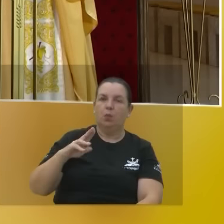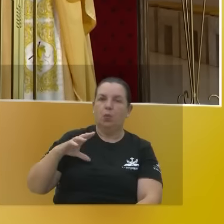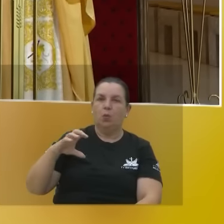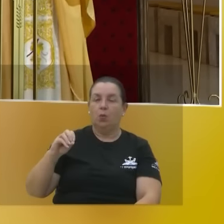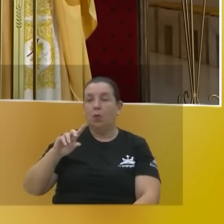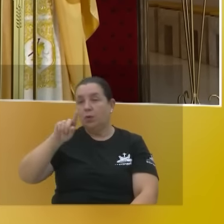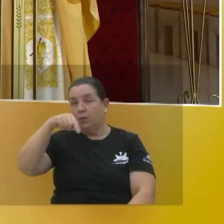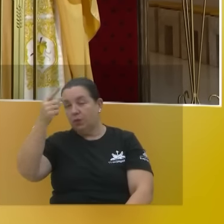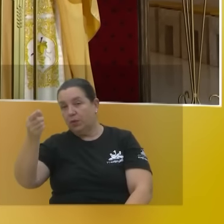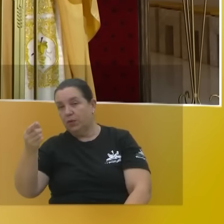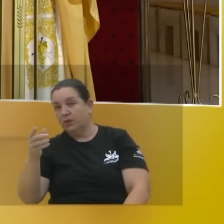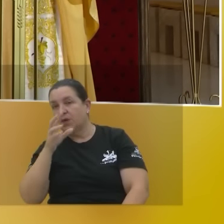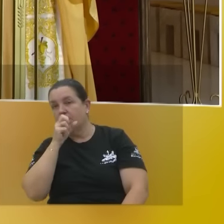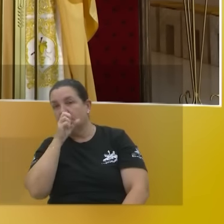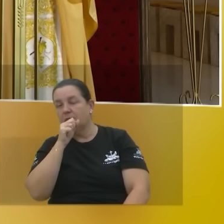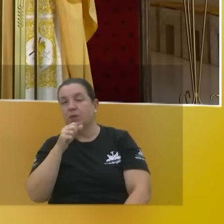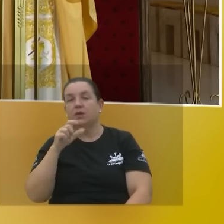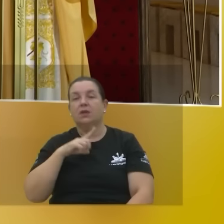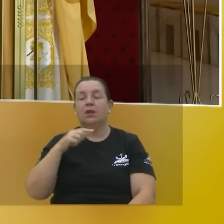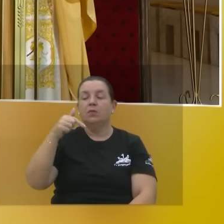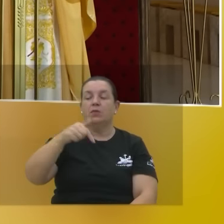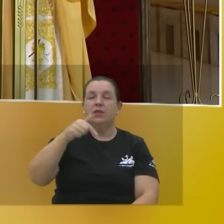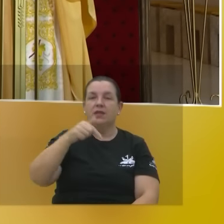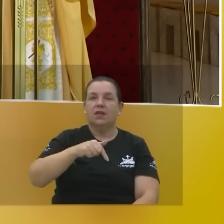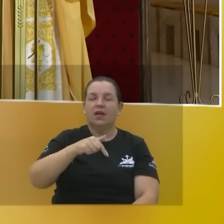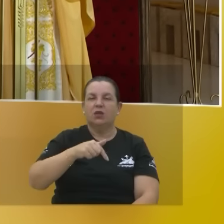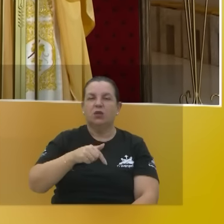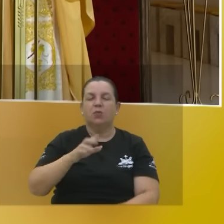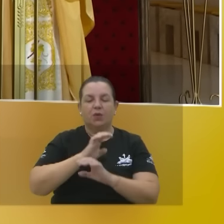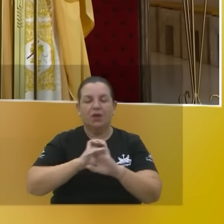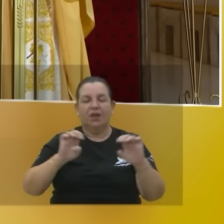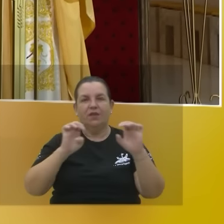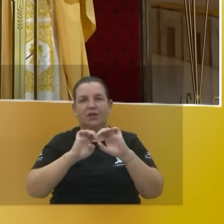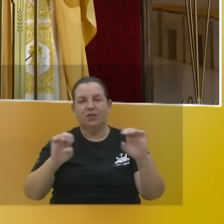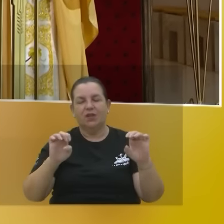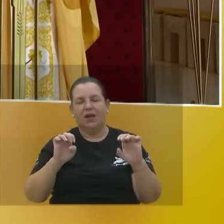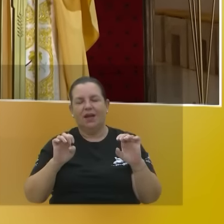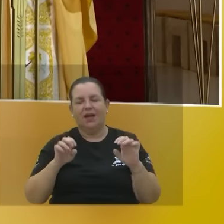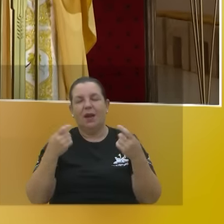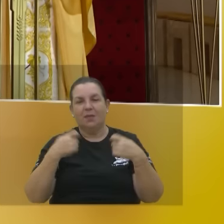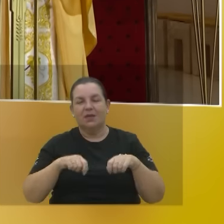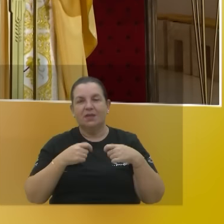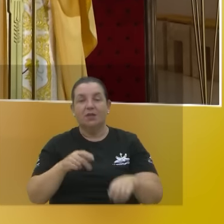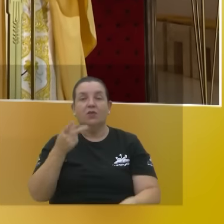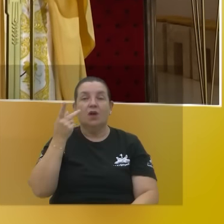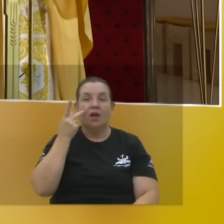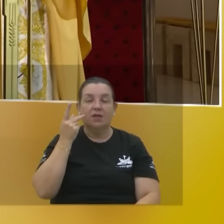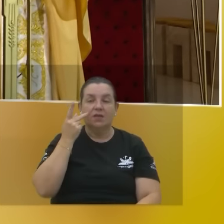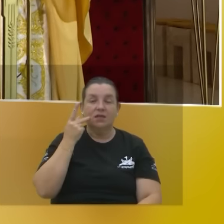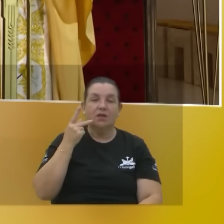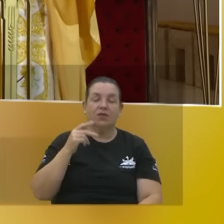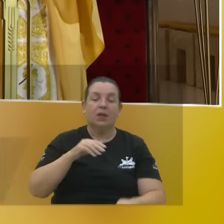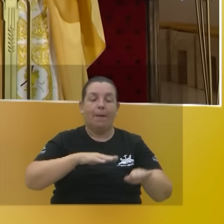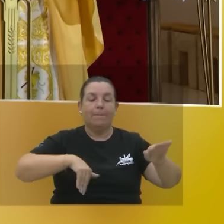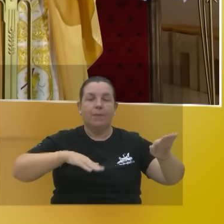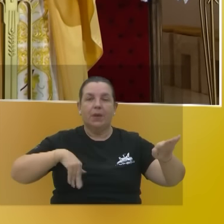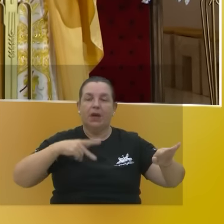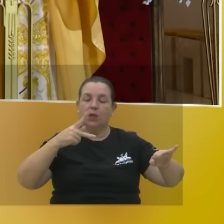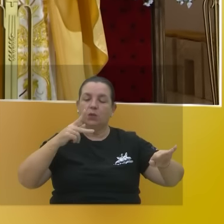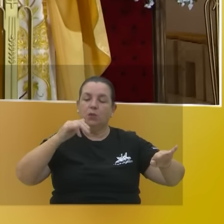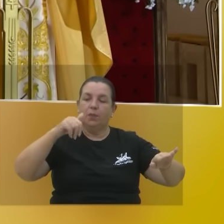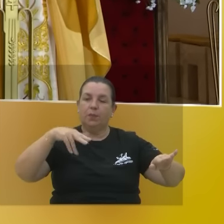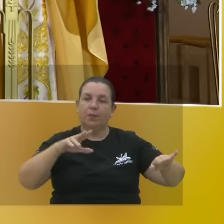sábado nós teremos o 7º Evangelizar é Preciso Recife, na Praia do Pina.